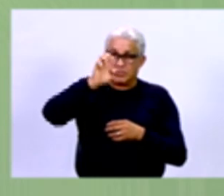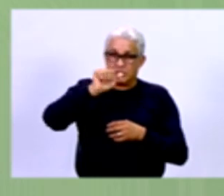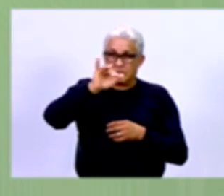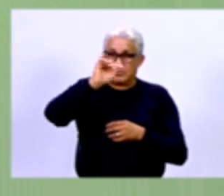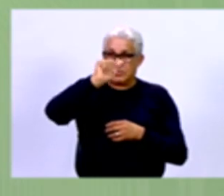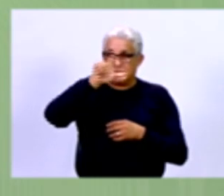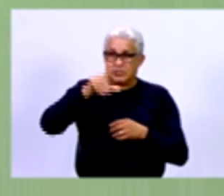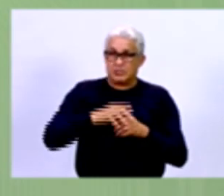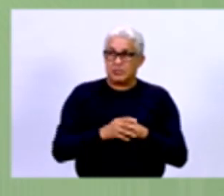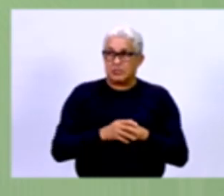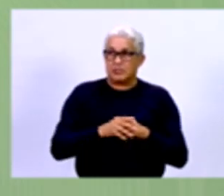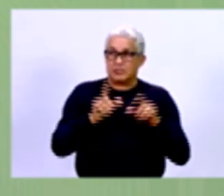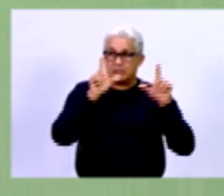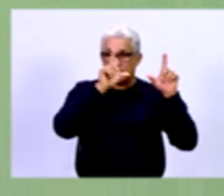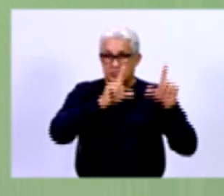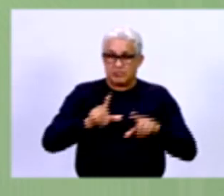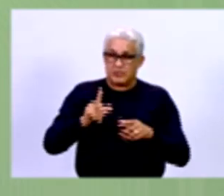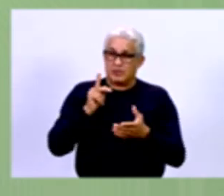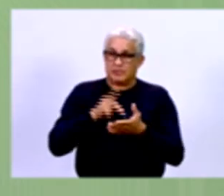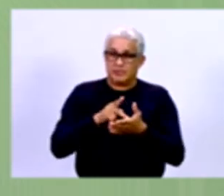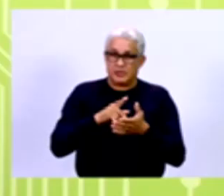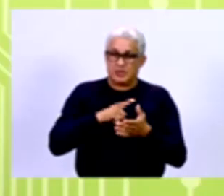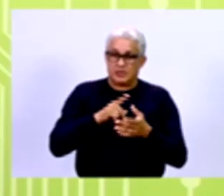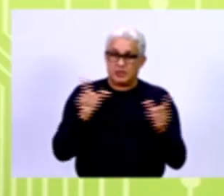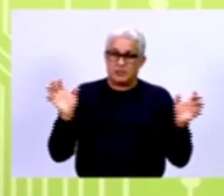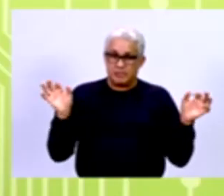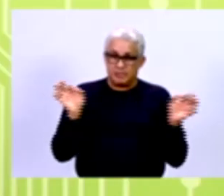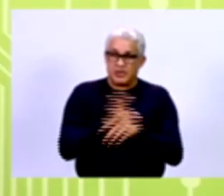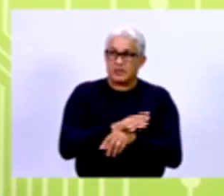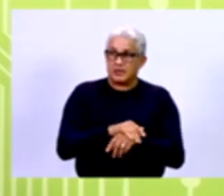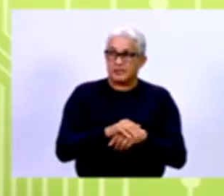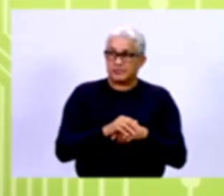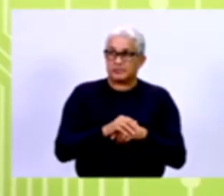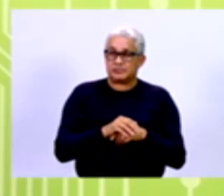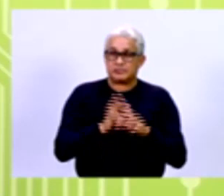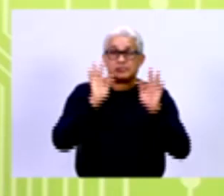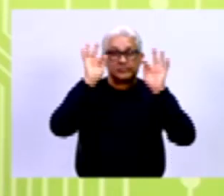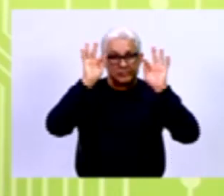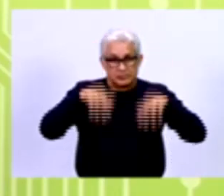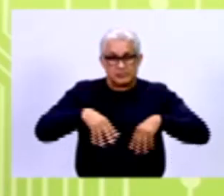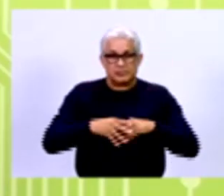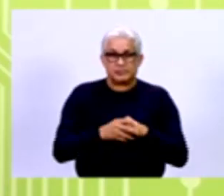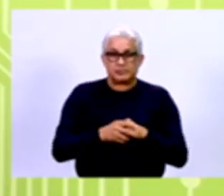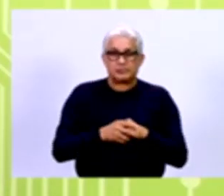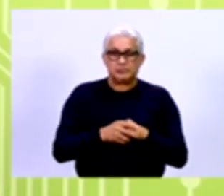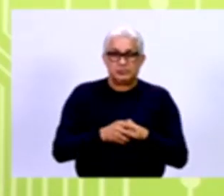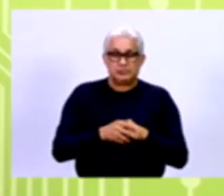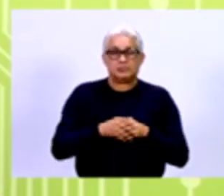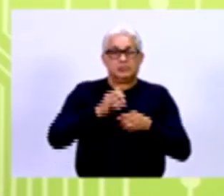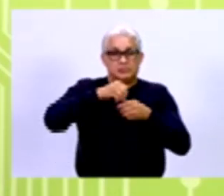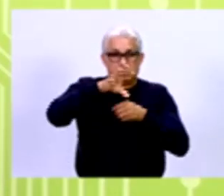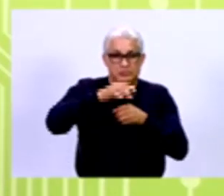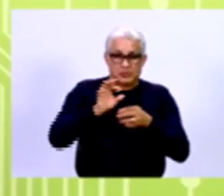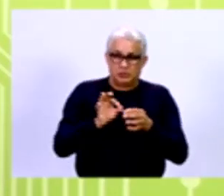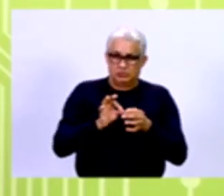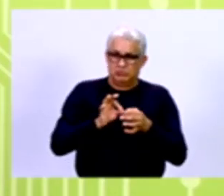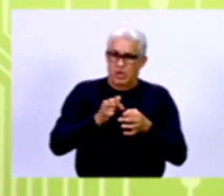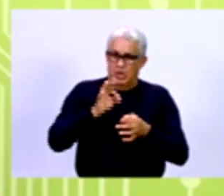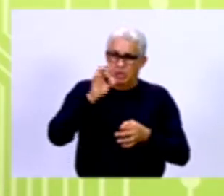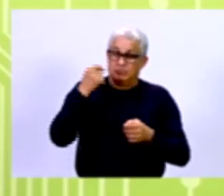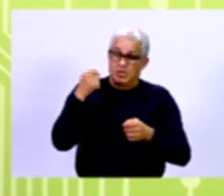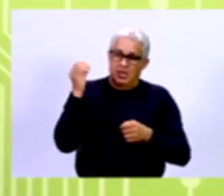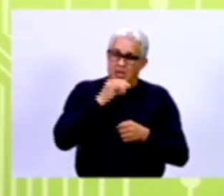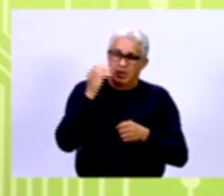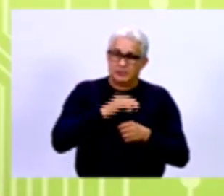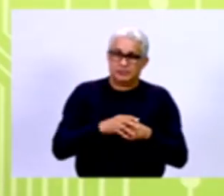o próximo slide, na verdade, complementa isso. Então, chegamos ao fim o conteúdo é extenso, nós tivemos que correr um